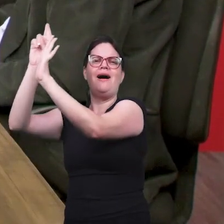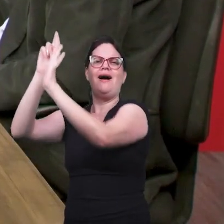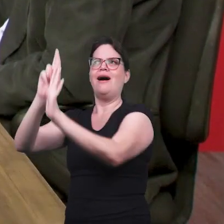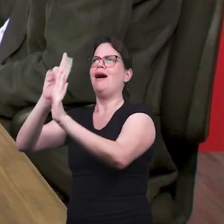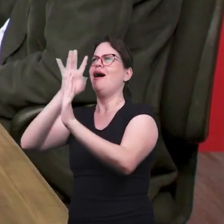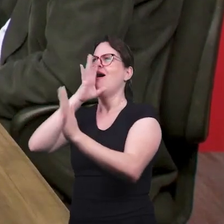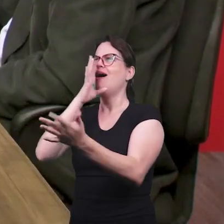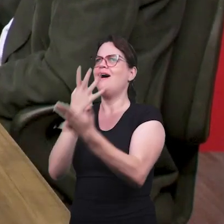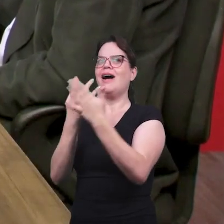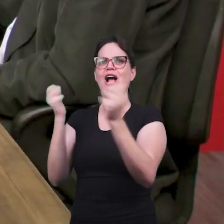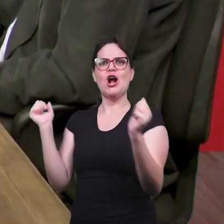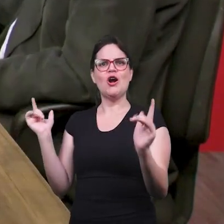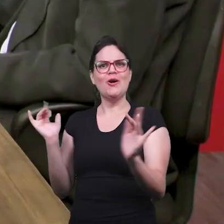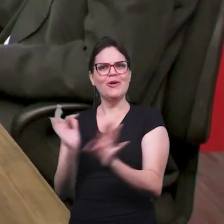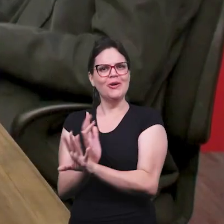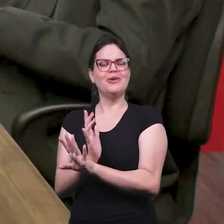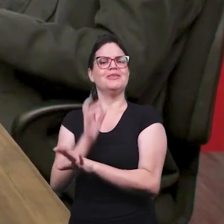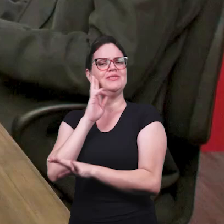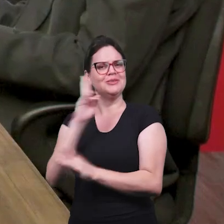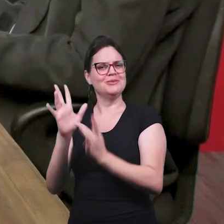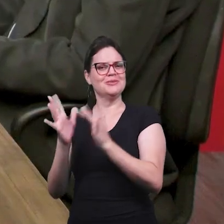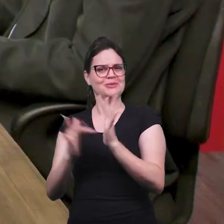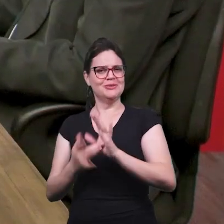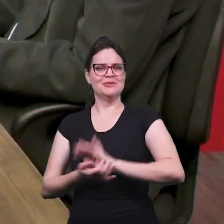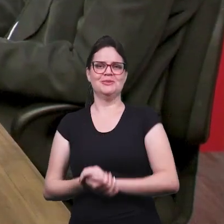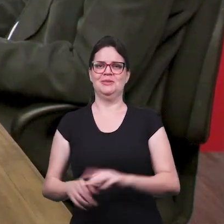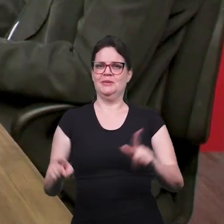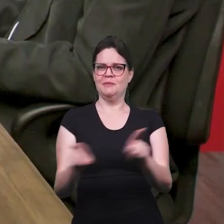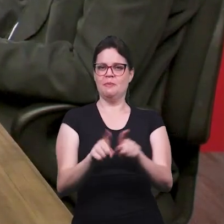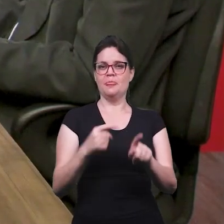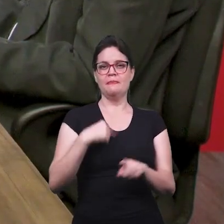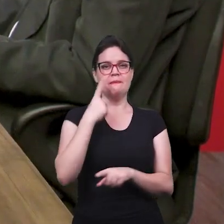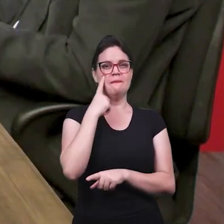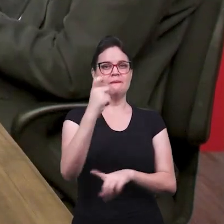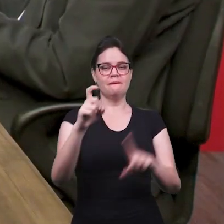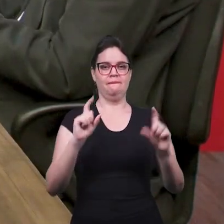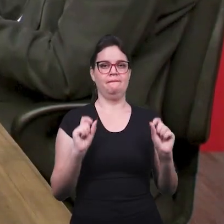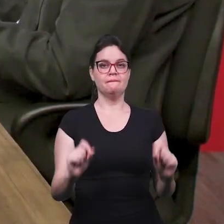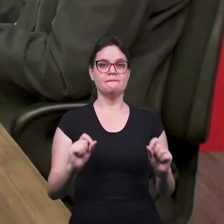nome do Senhor. E é interessante também, doutor Tiago, quando o senhor citou